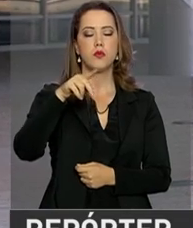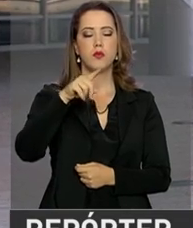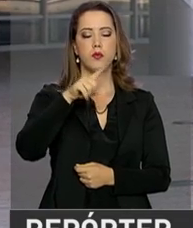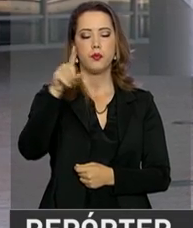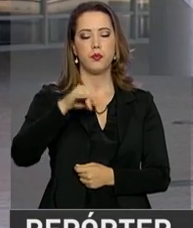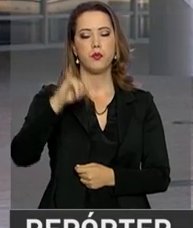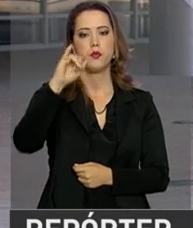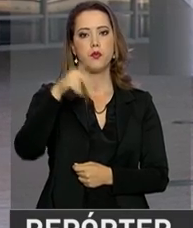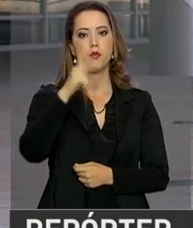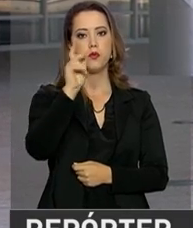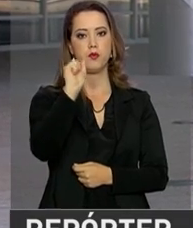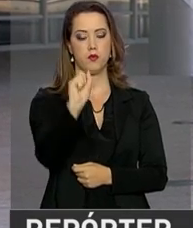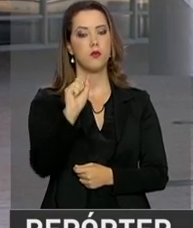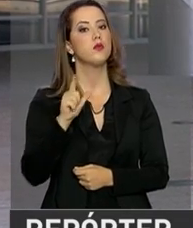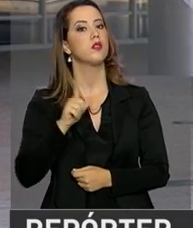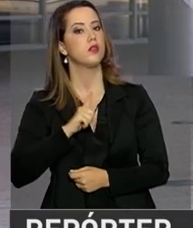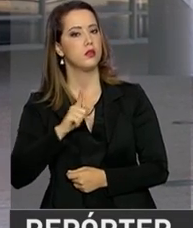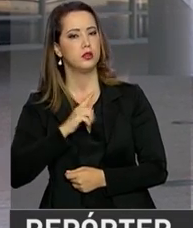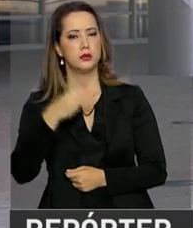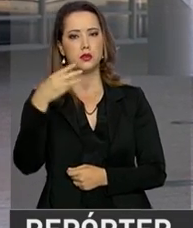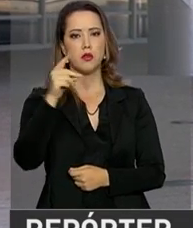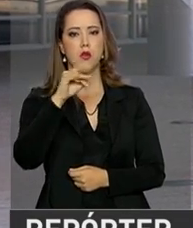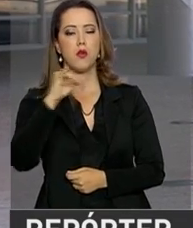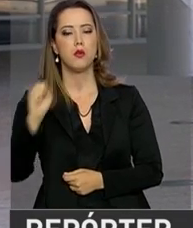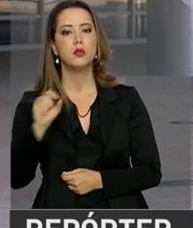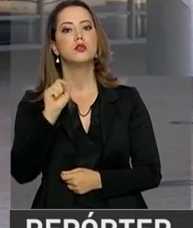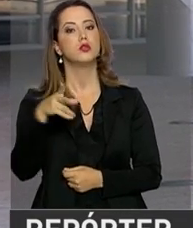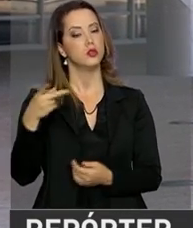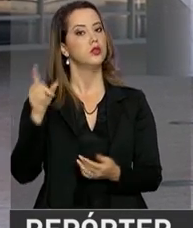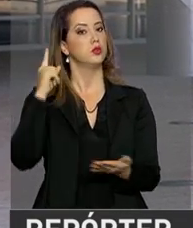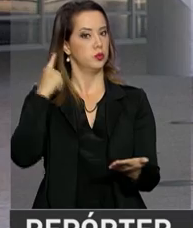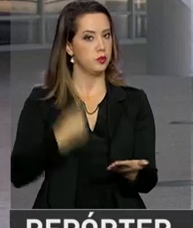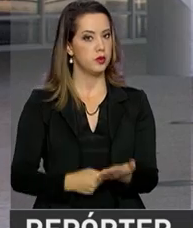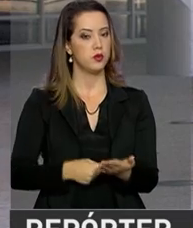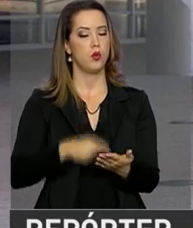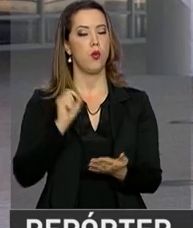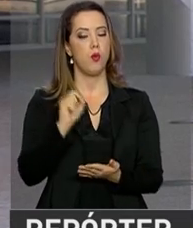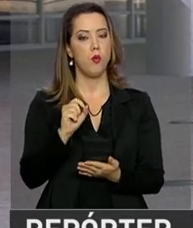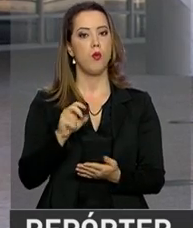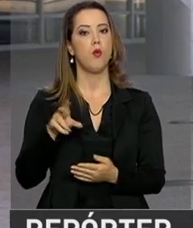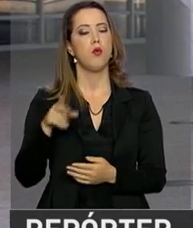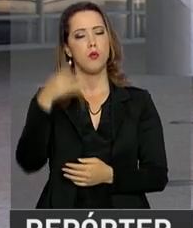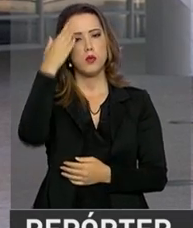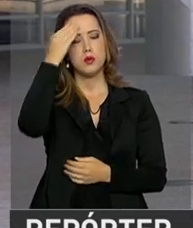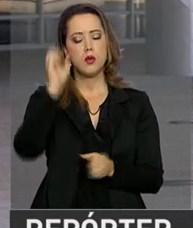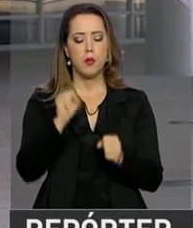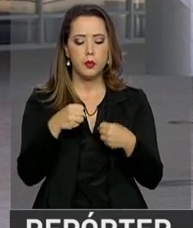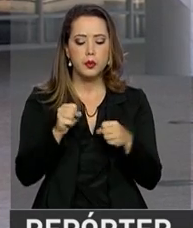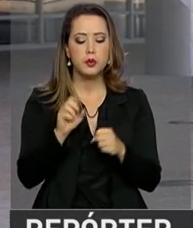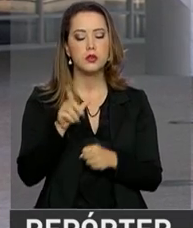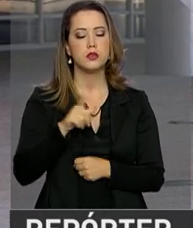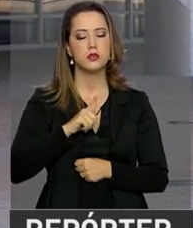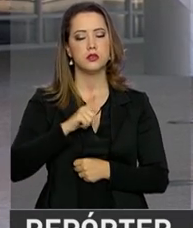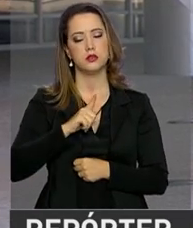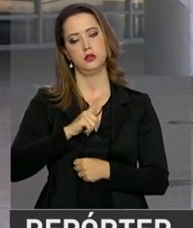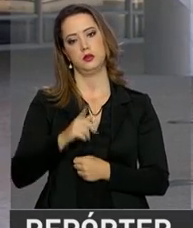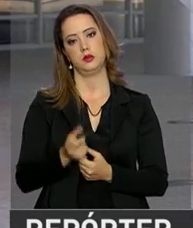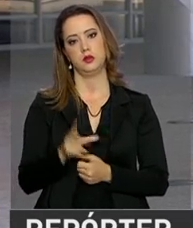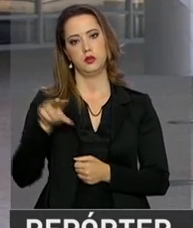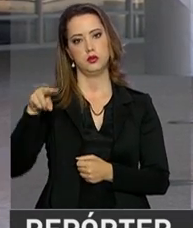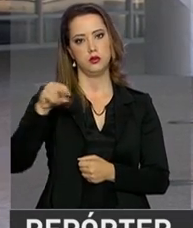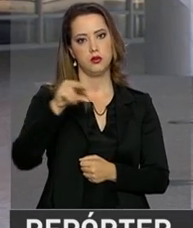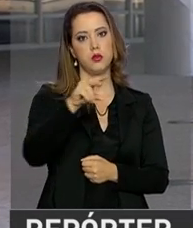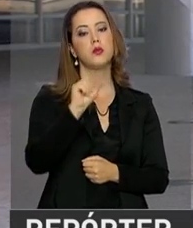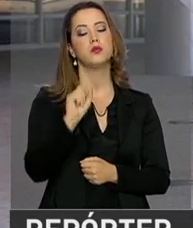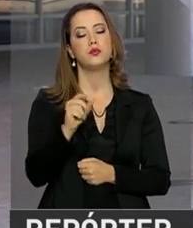dias para se adequarem a essa determinação e Passarem a oferecer os testes diagnósticos bom falando ainda sobre o vírus